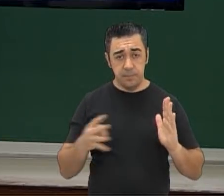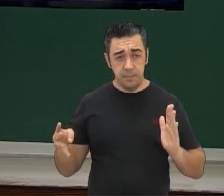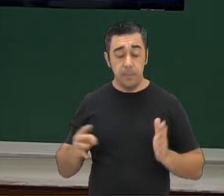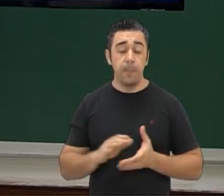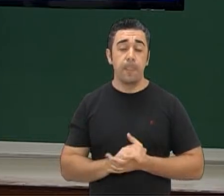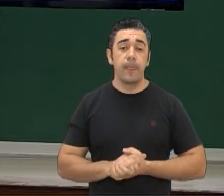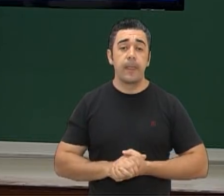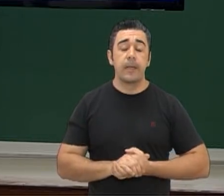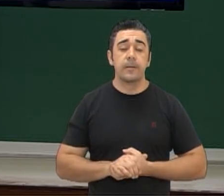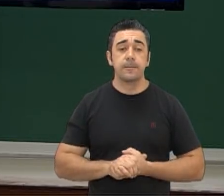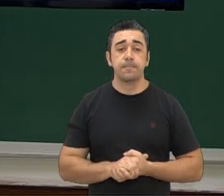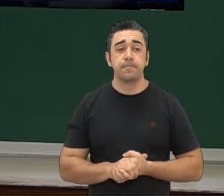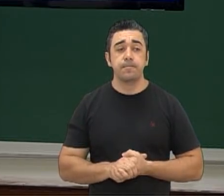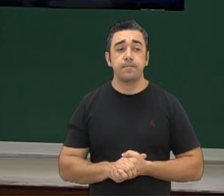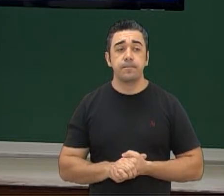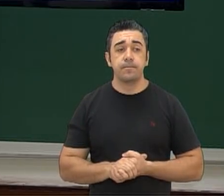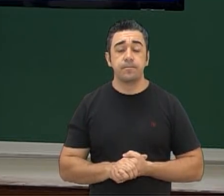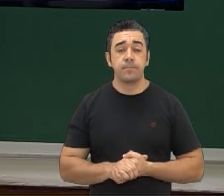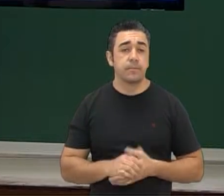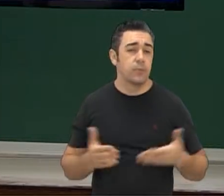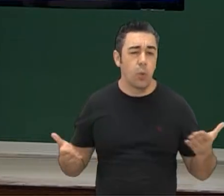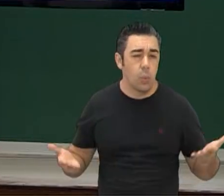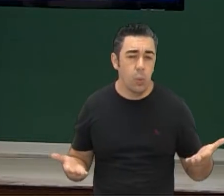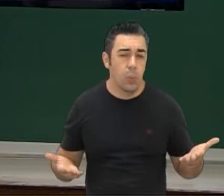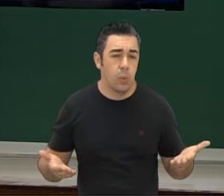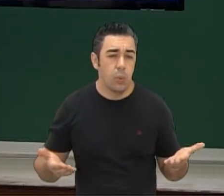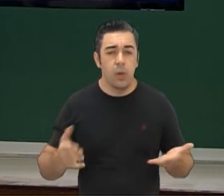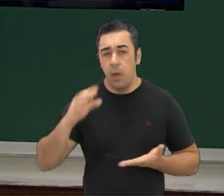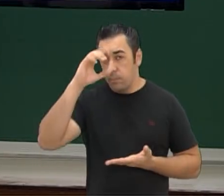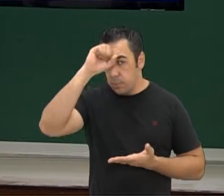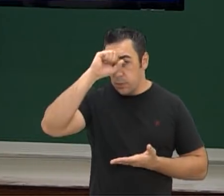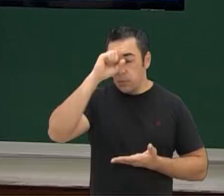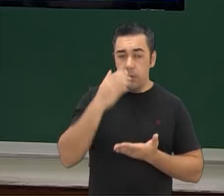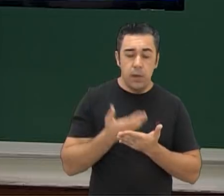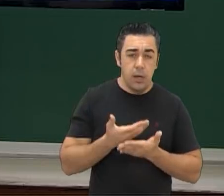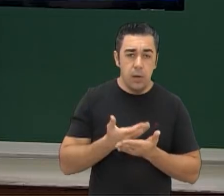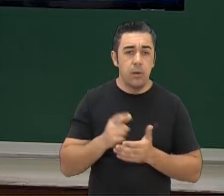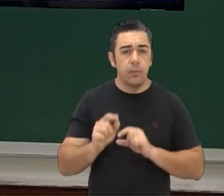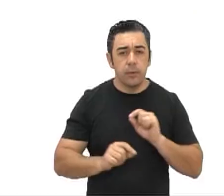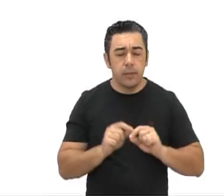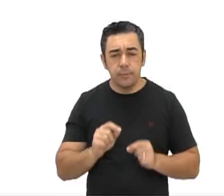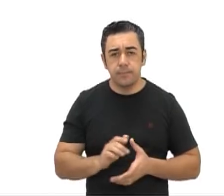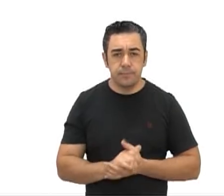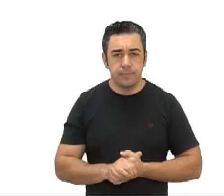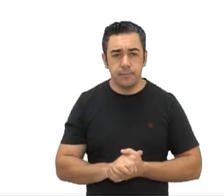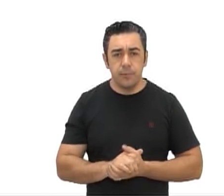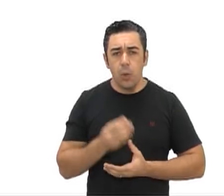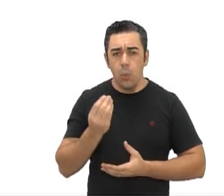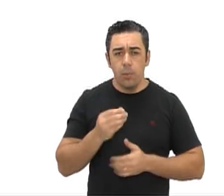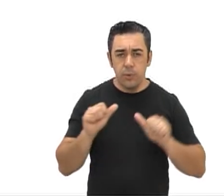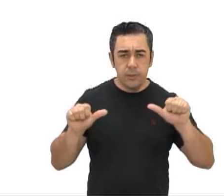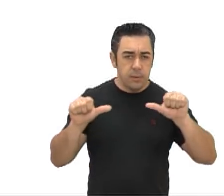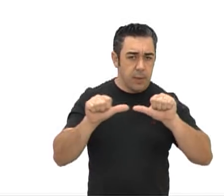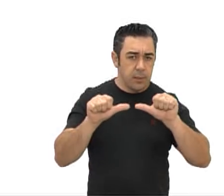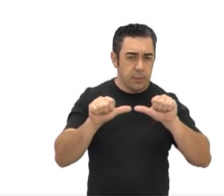cartesiano. Então, o que a gente conseguiu compreender aí na aula de hoje sobre simetria.